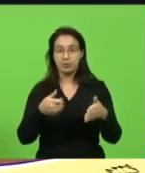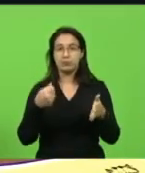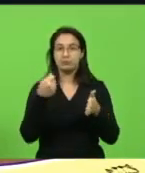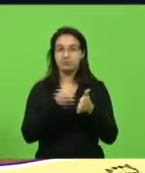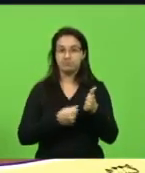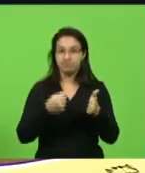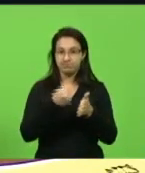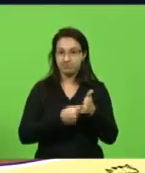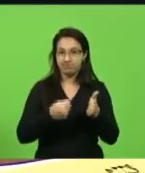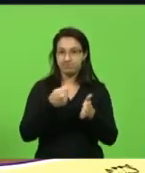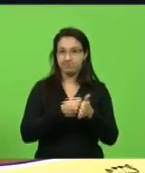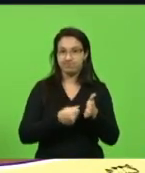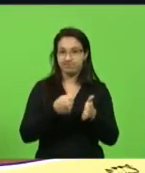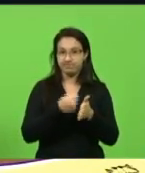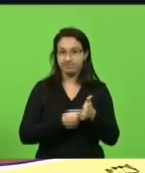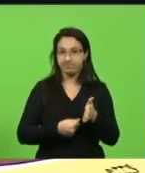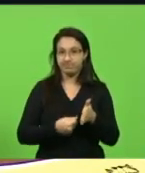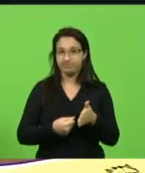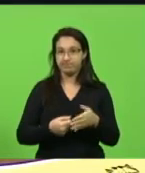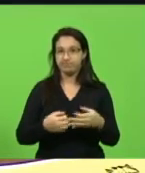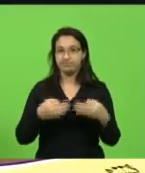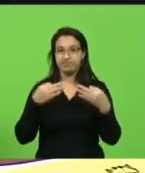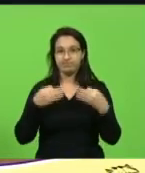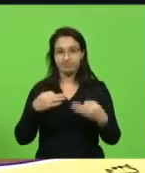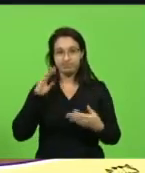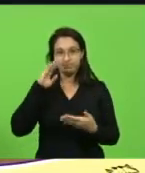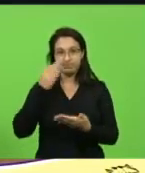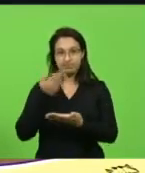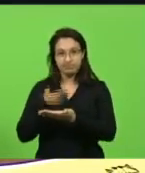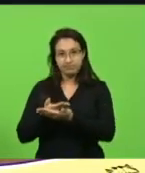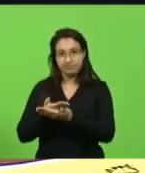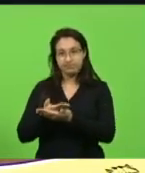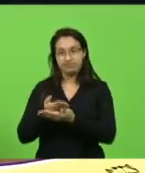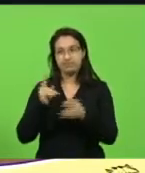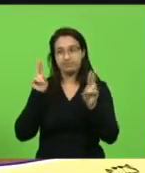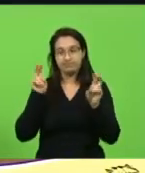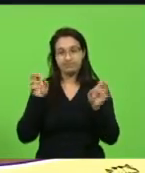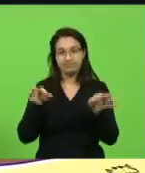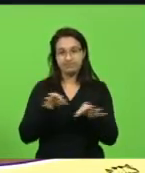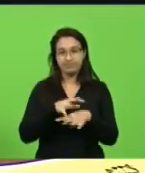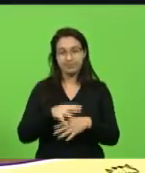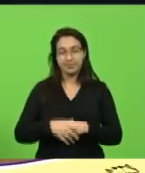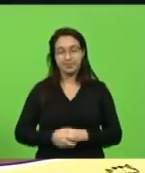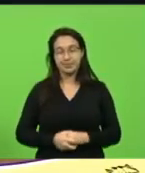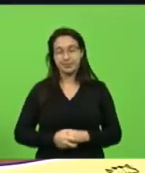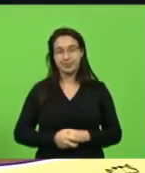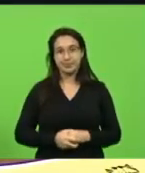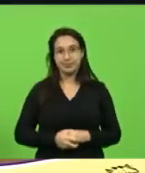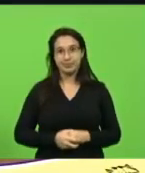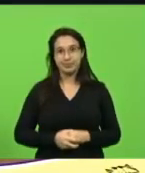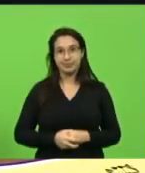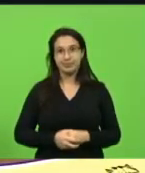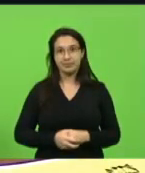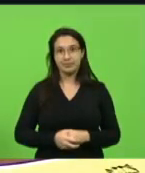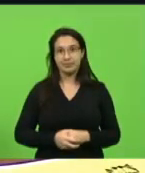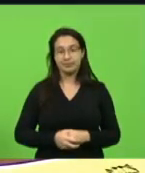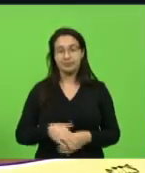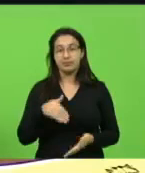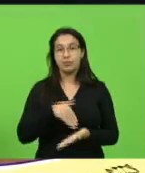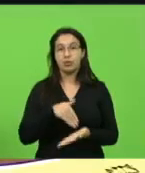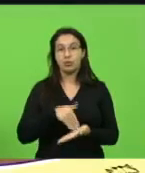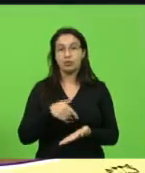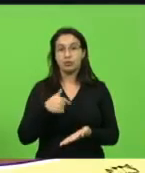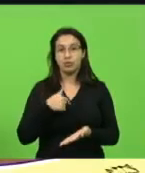combate, mantive a fé, fecha aspas. Por último, sigo o ensinamento de